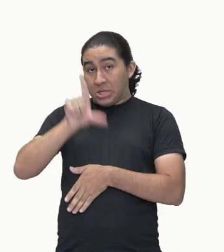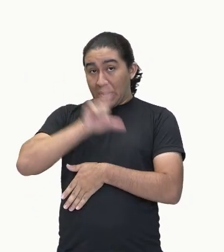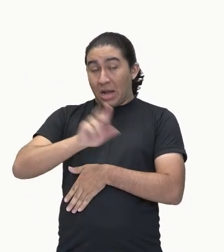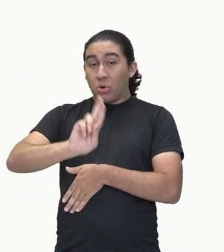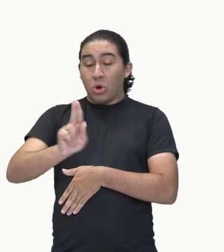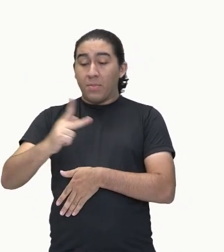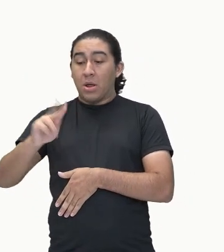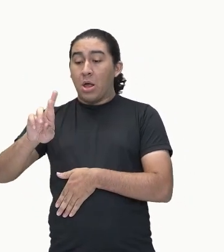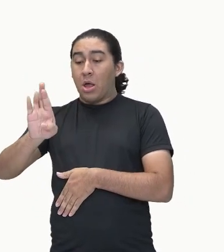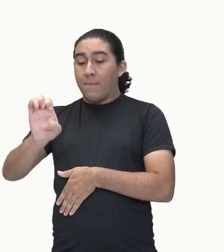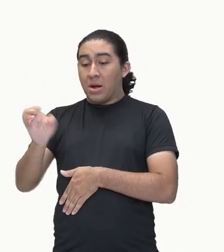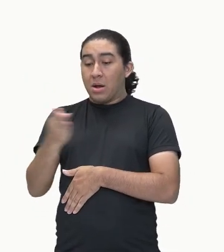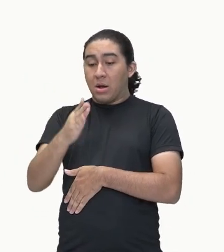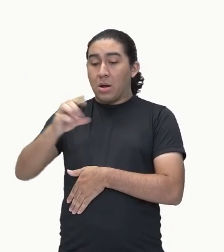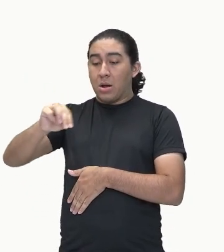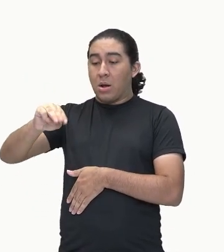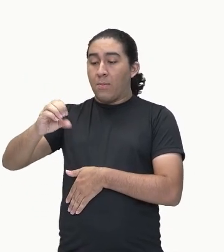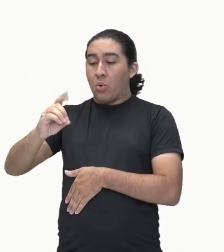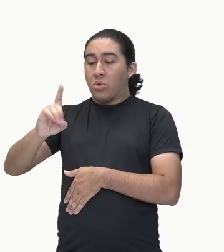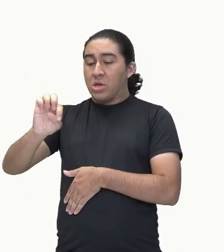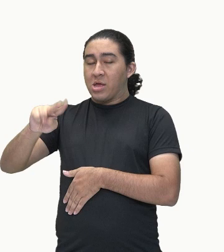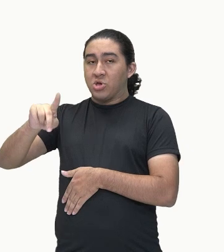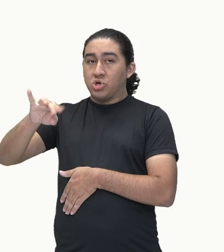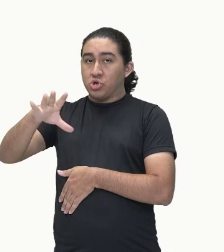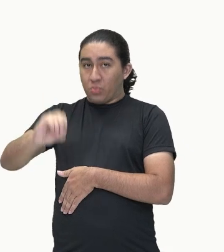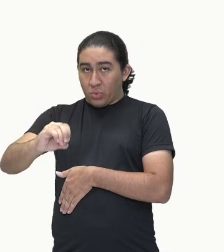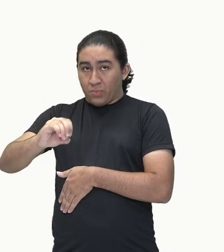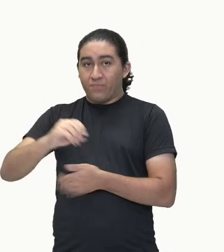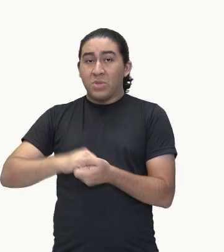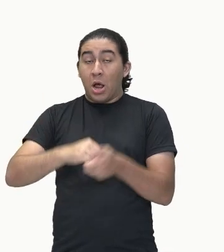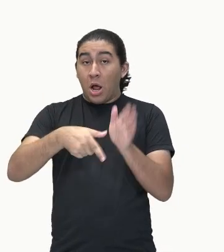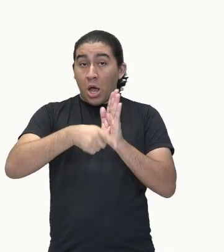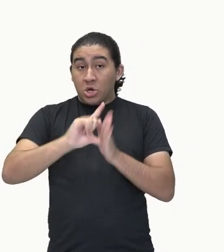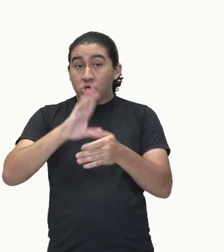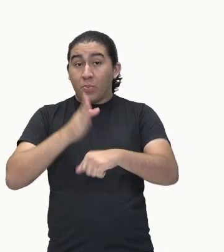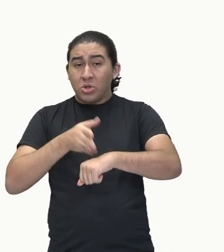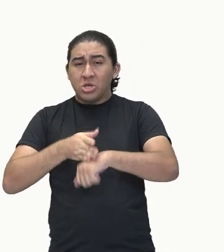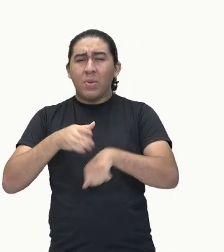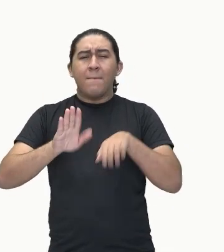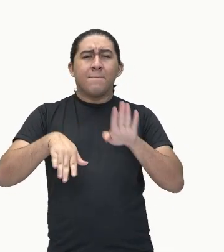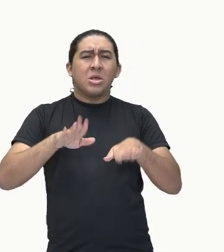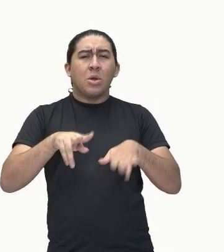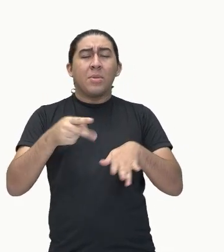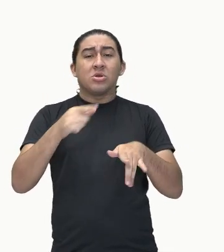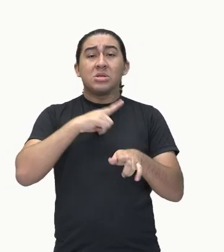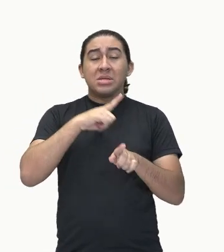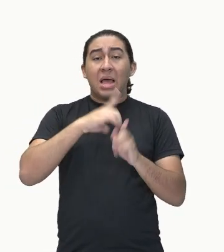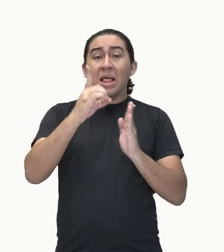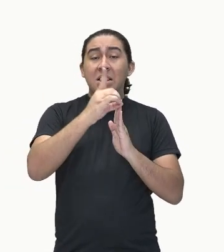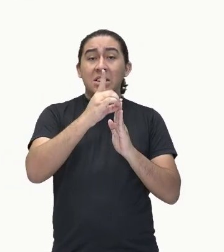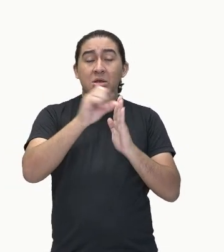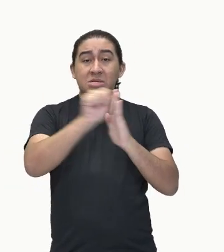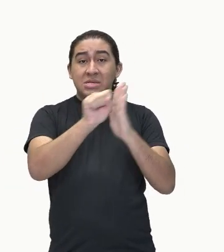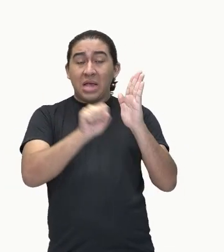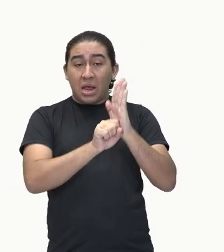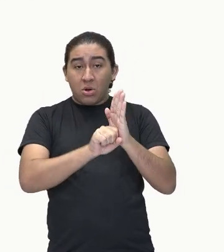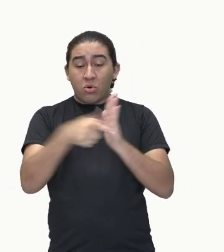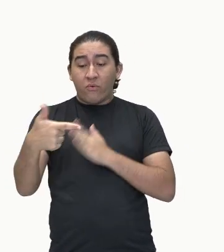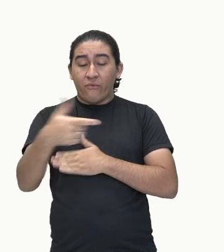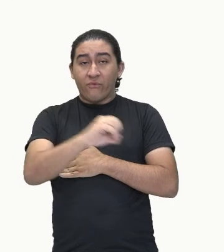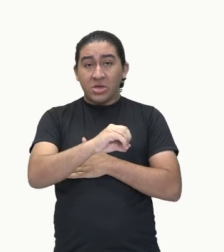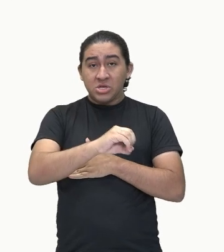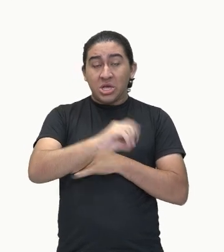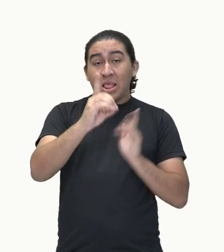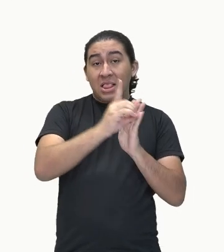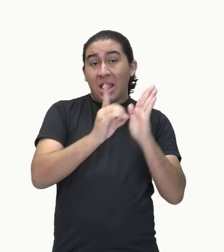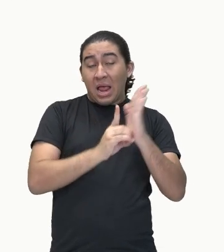como pré-modernismo, situa-se aproximadamente nas 2 primeiras décadas do século XX,